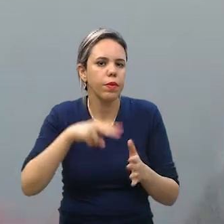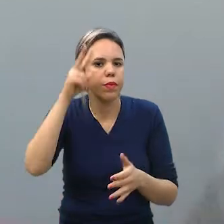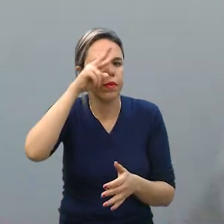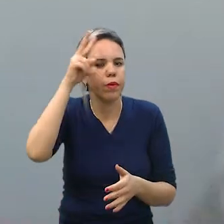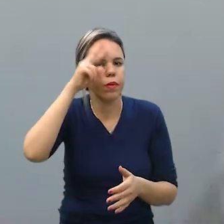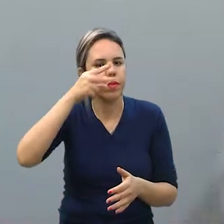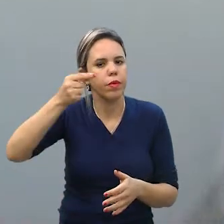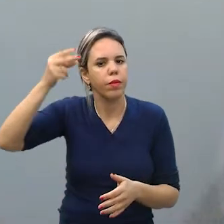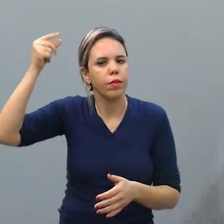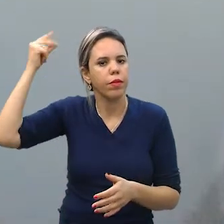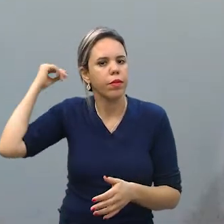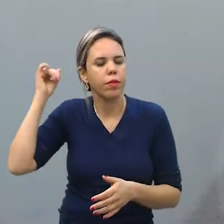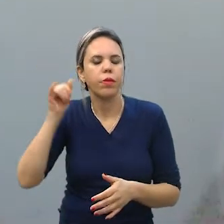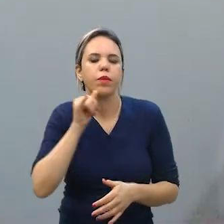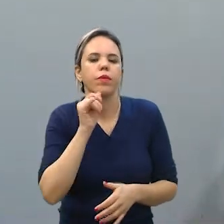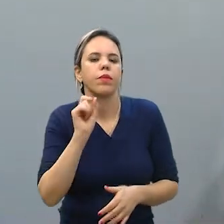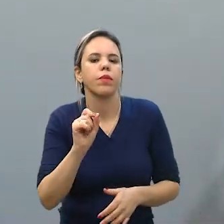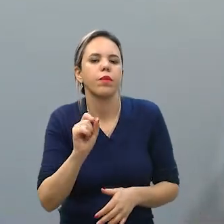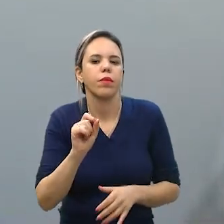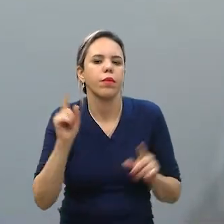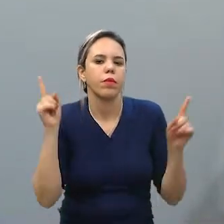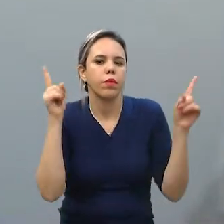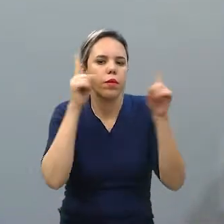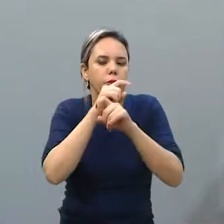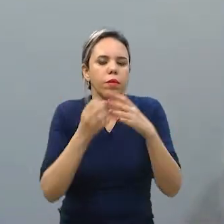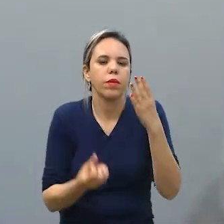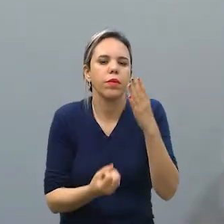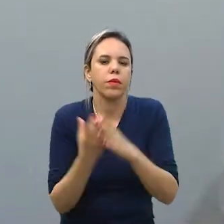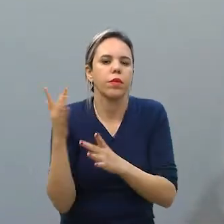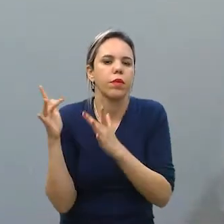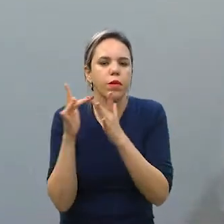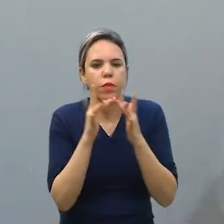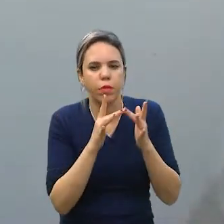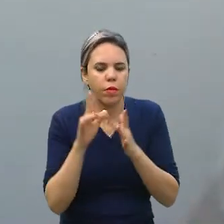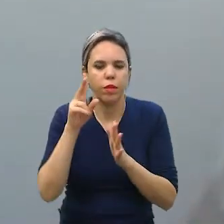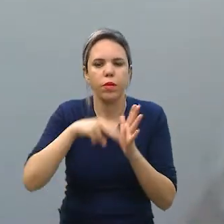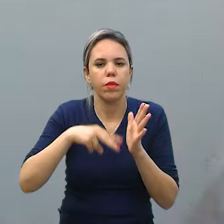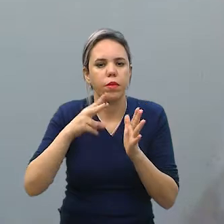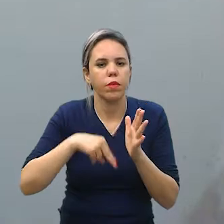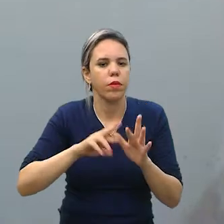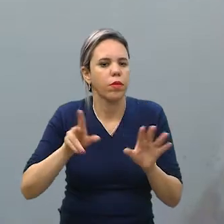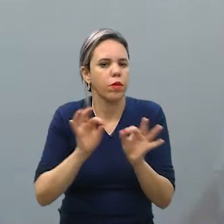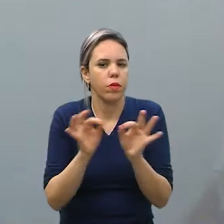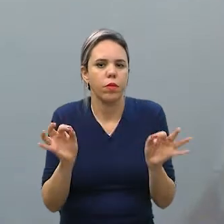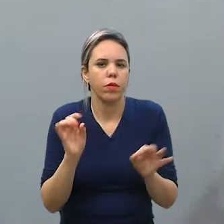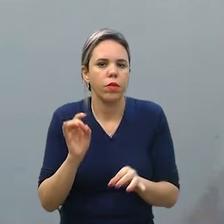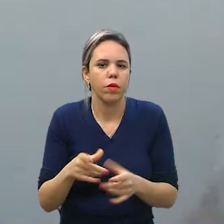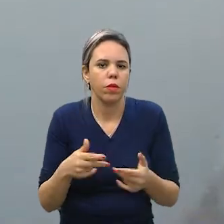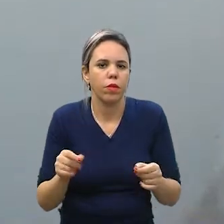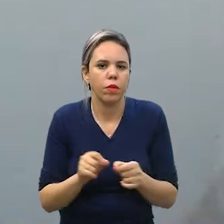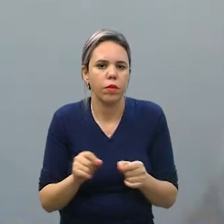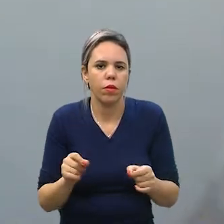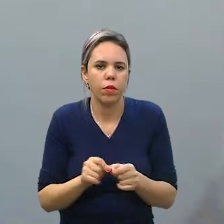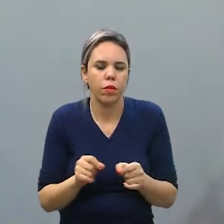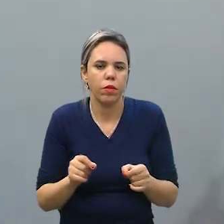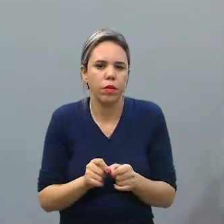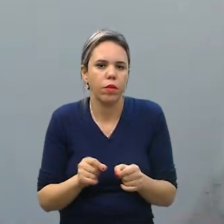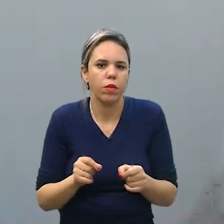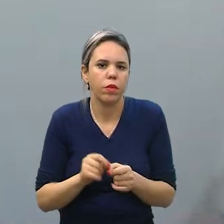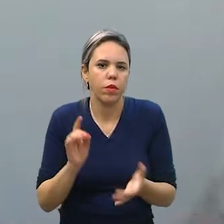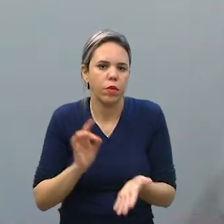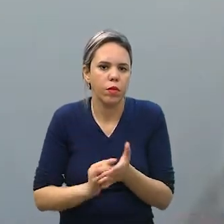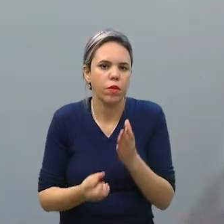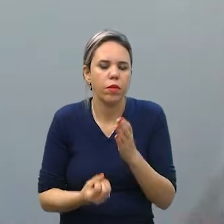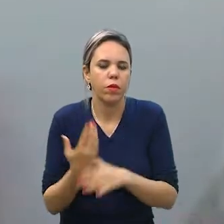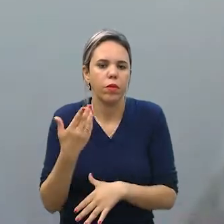históricas, mais antigas, por exemplo, seja difícil de criar esse vínculo, porque a leitura não é simplesmente algo que você